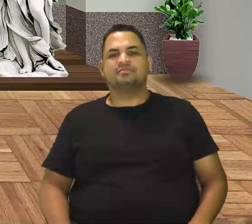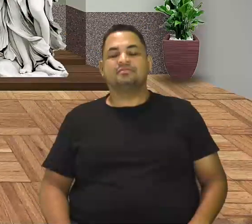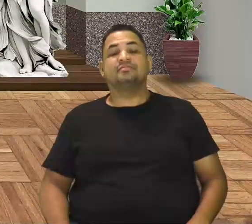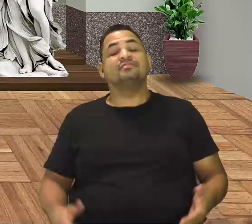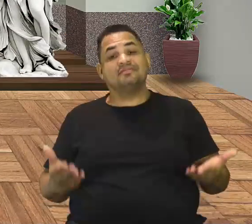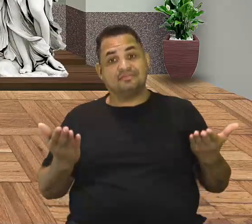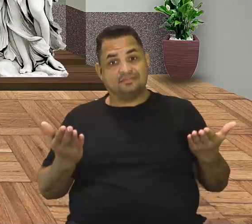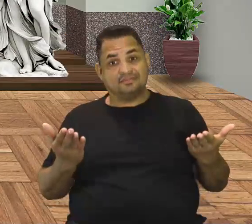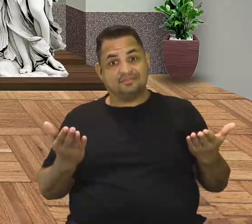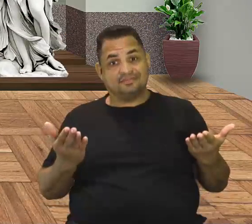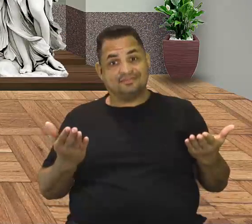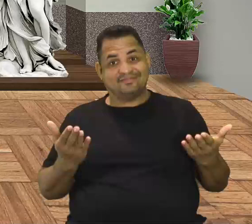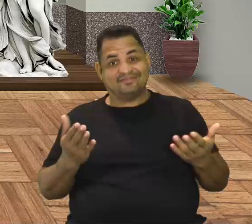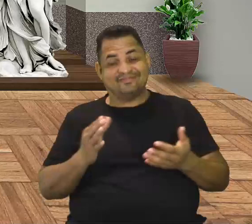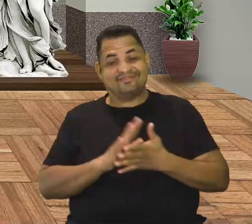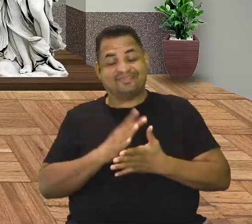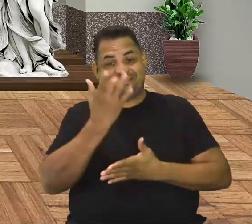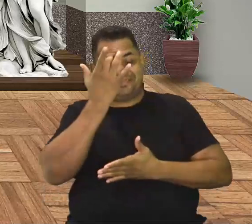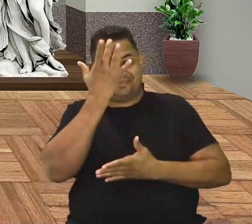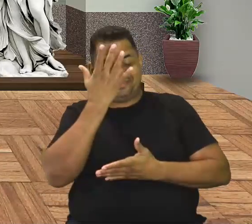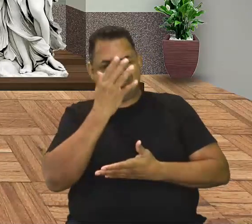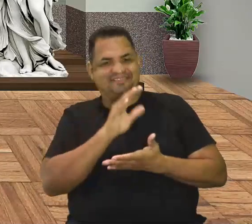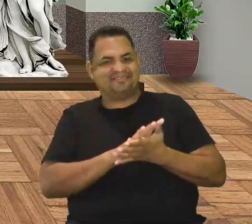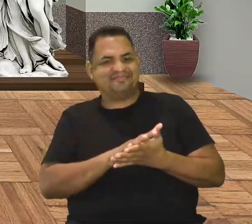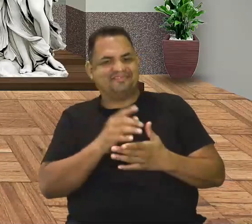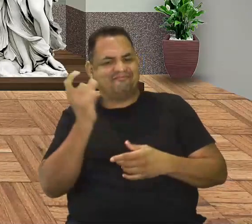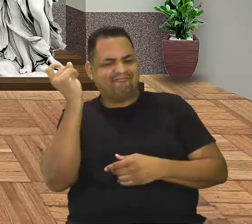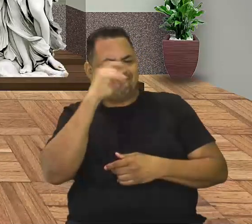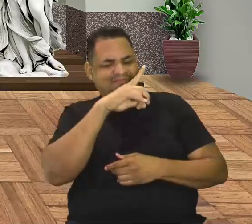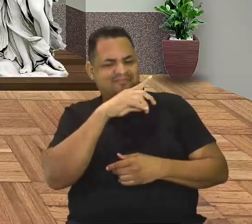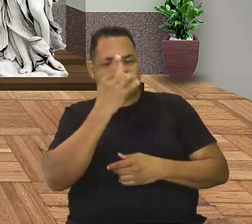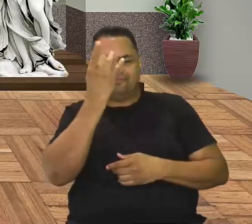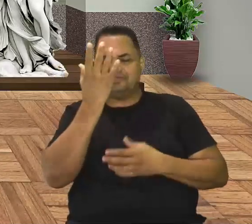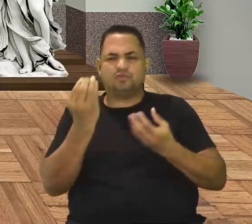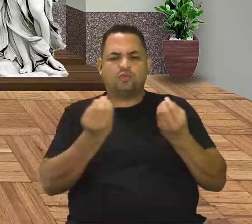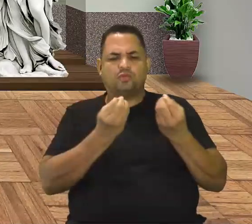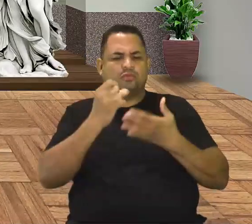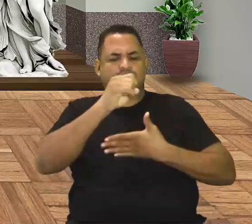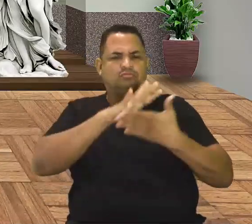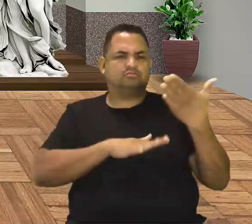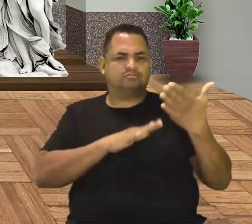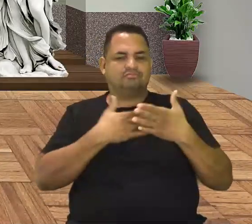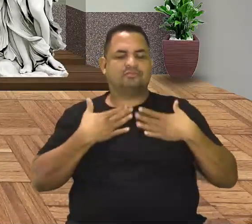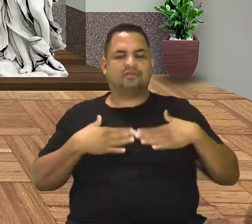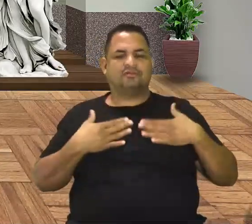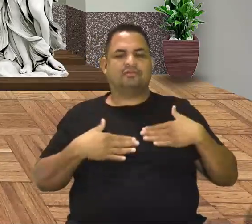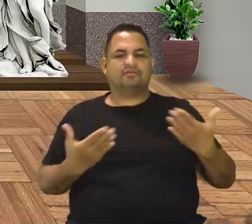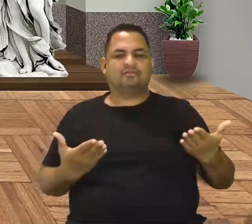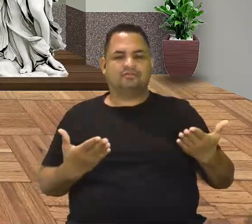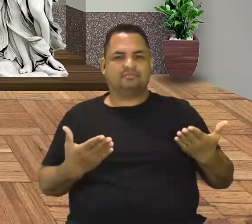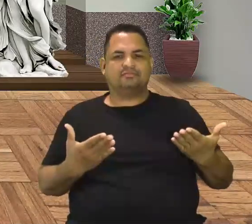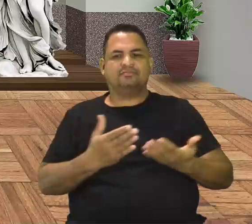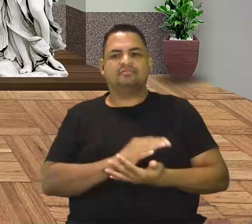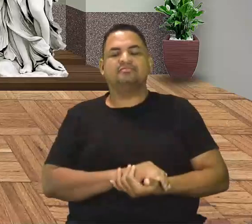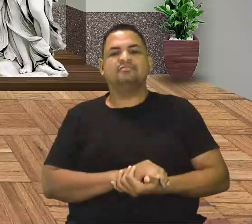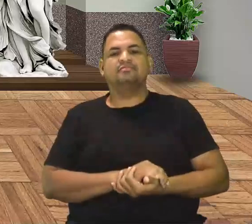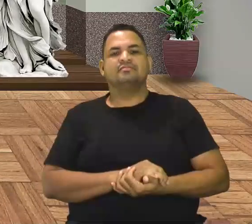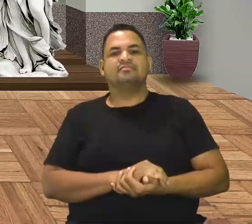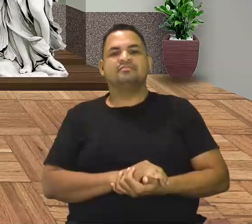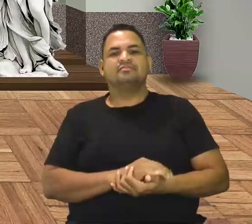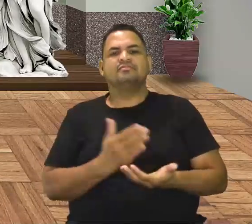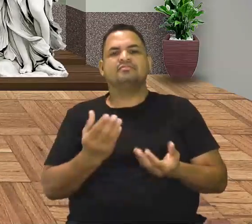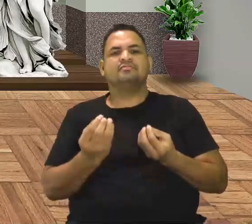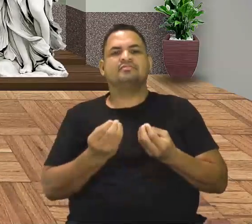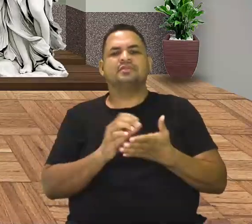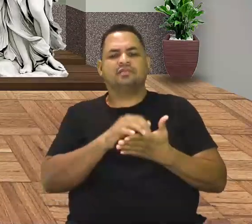E aí, tava difícil, tava fácil, tava difícil, como era que tava a atividade? Tranquilo? Tranquilo? Então tá,